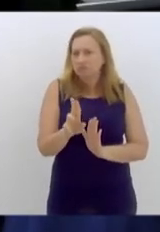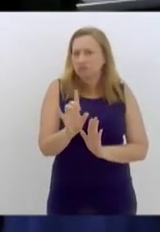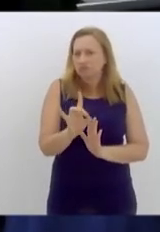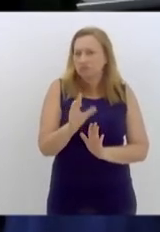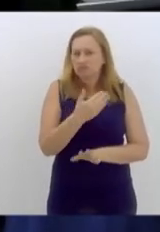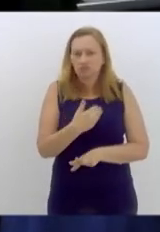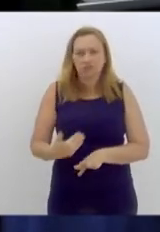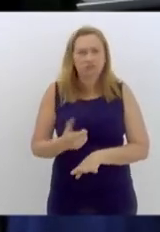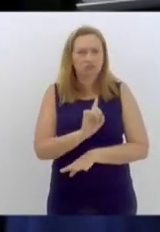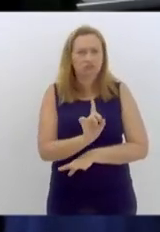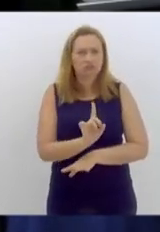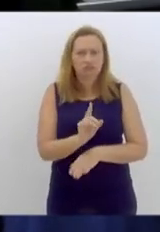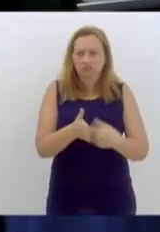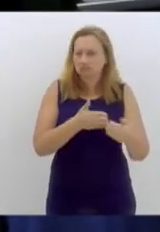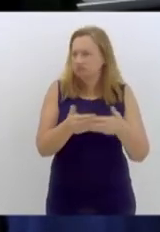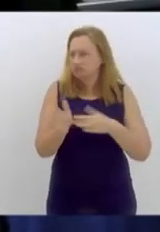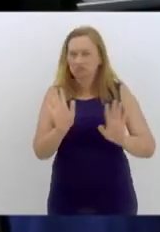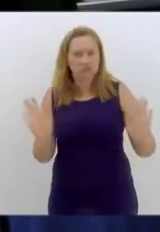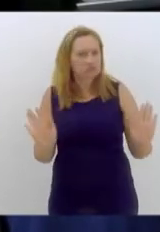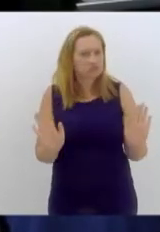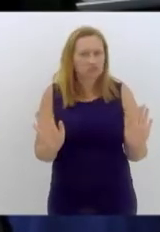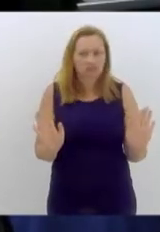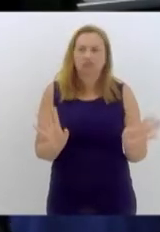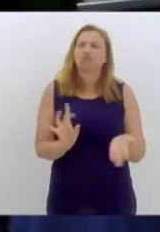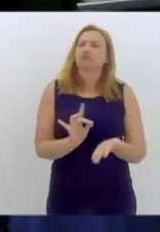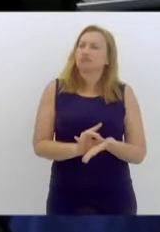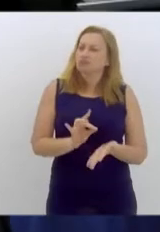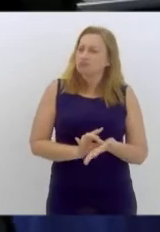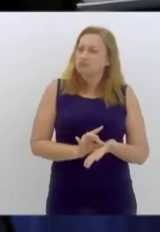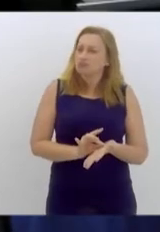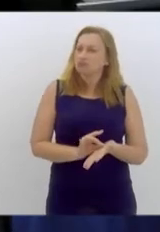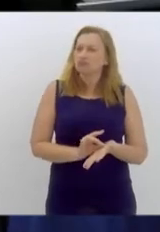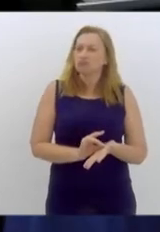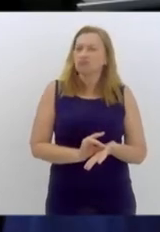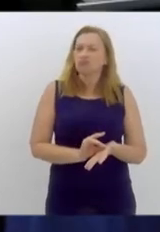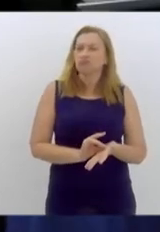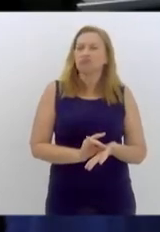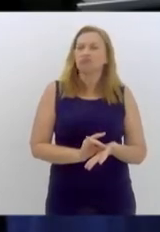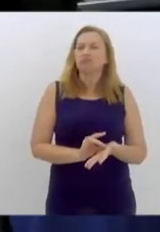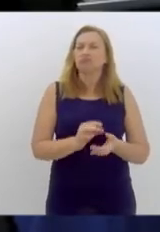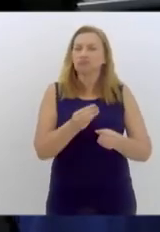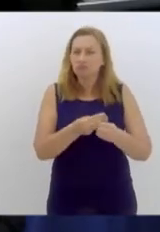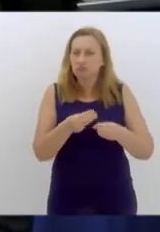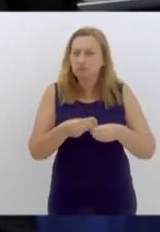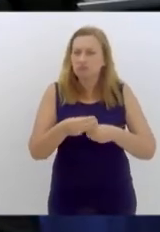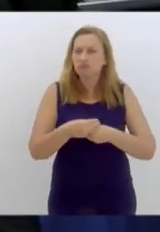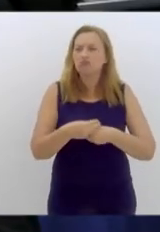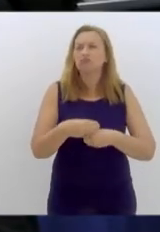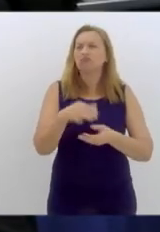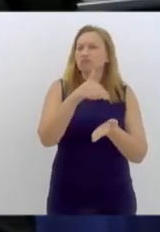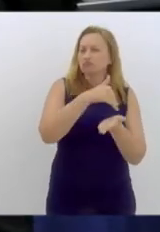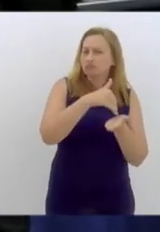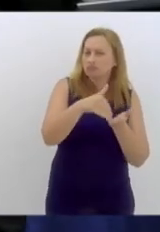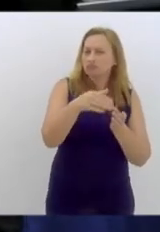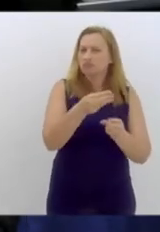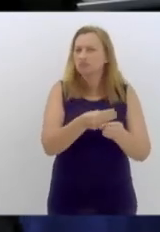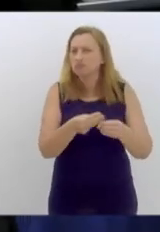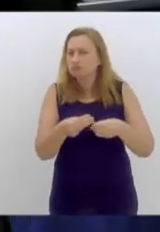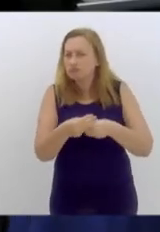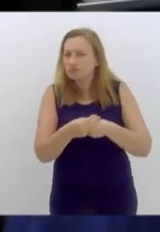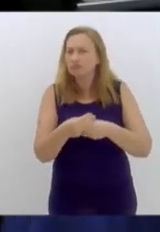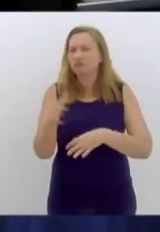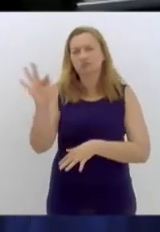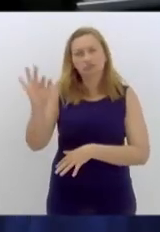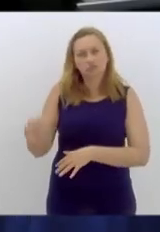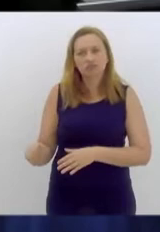né? Qualquer que seja, quem quer que seja. Na verdade, como envolve os entes municipais, os secretários municipais de